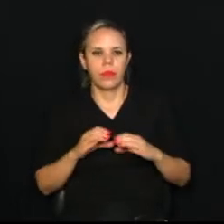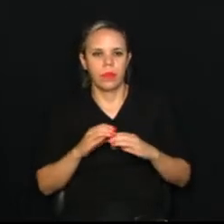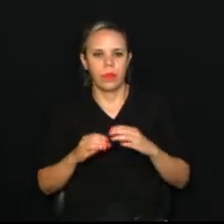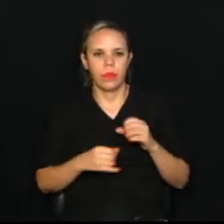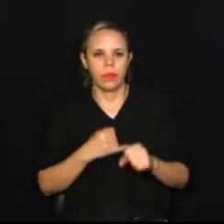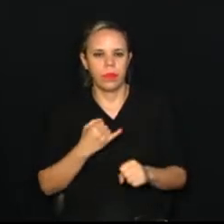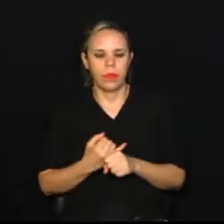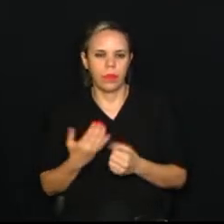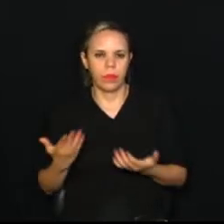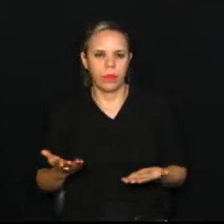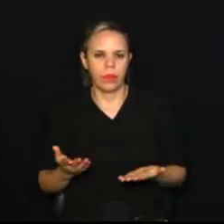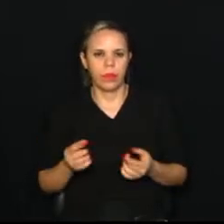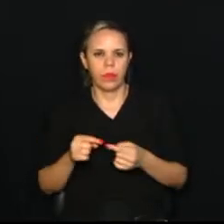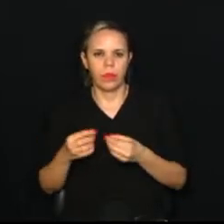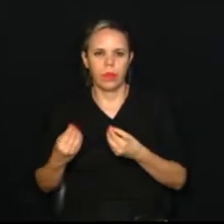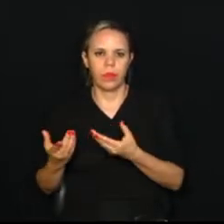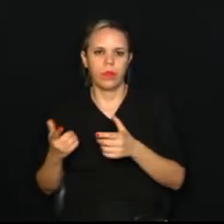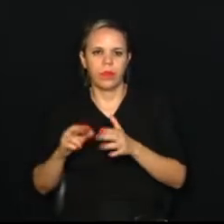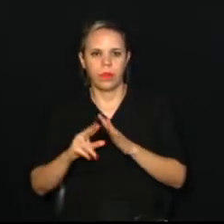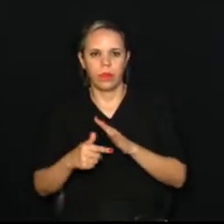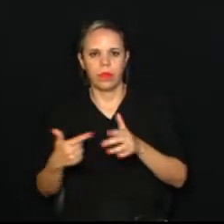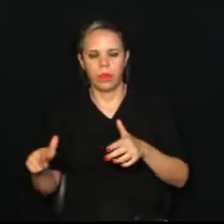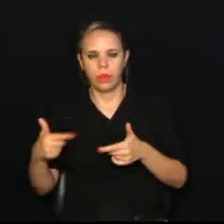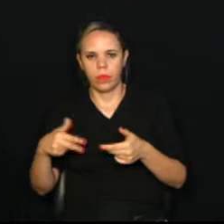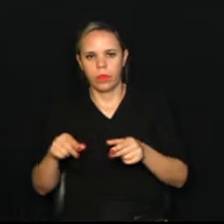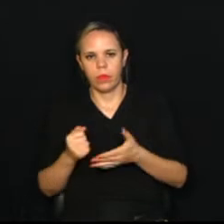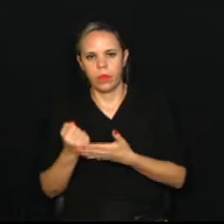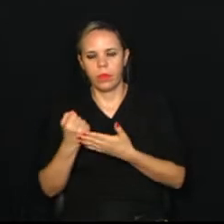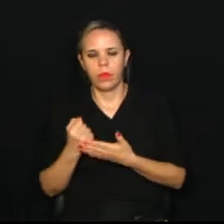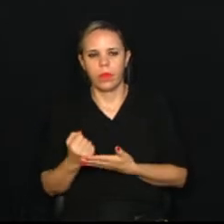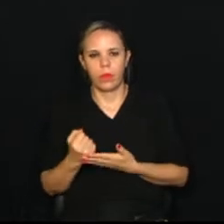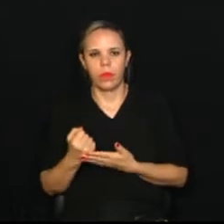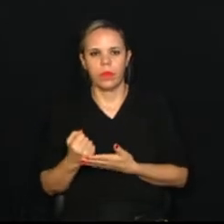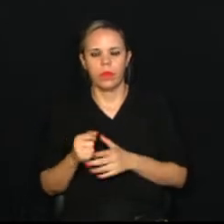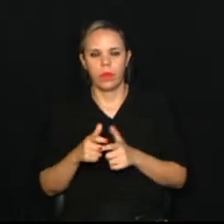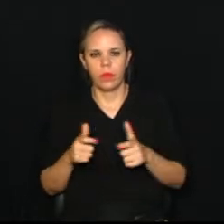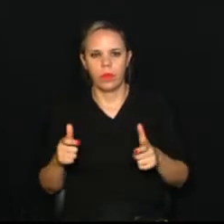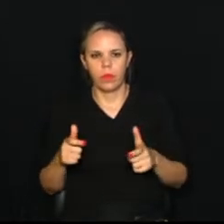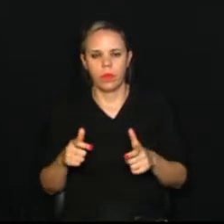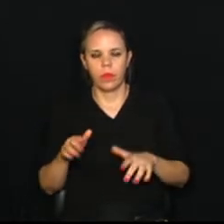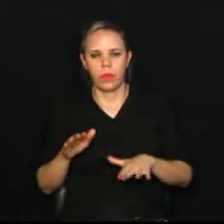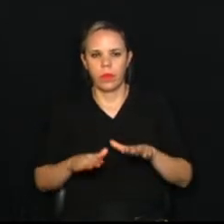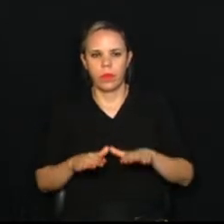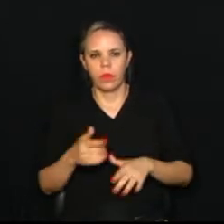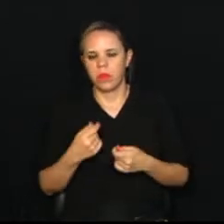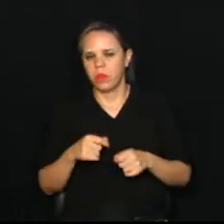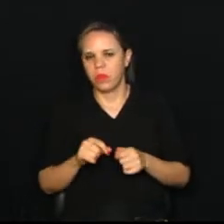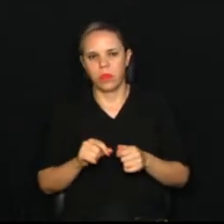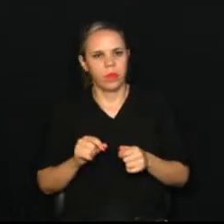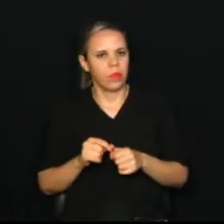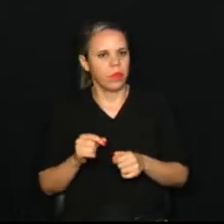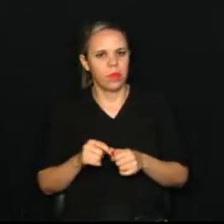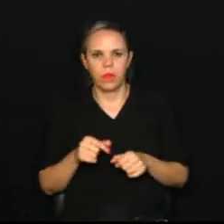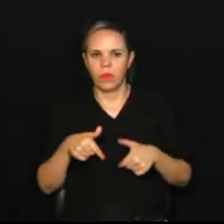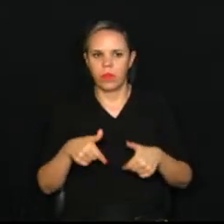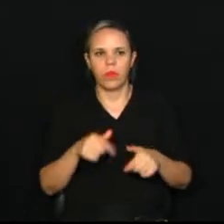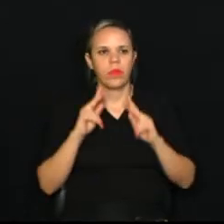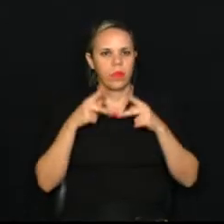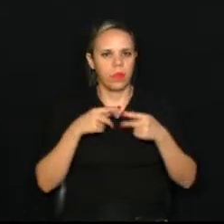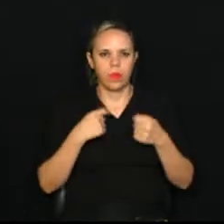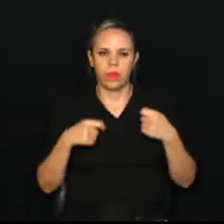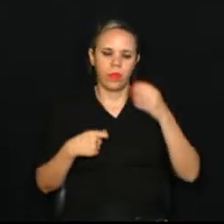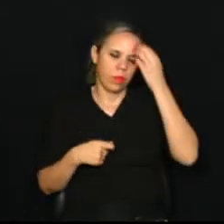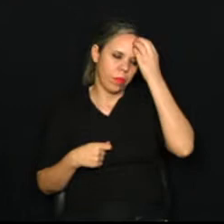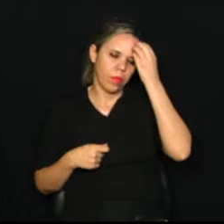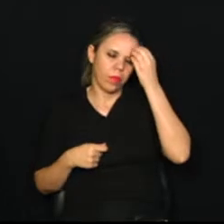robô que já direciona um monte de situações e que, na maior parte das vezes, nem precisa da intervenção humana. O